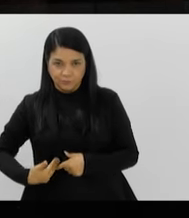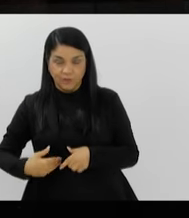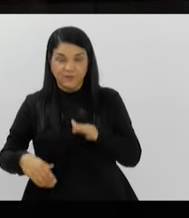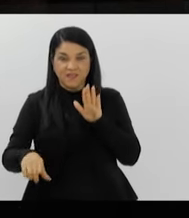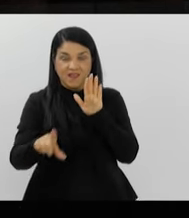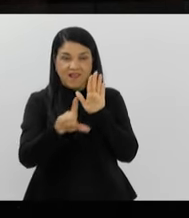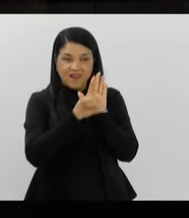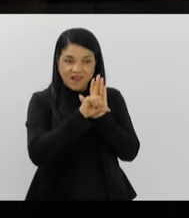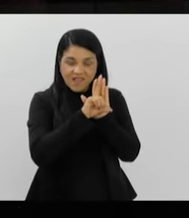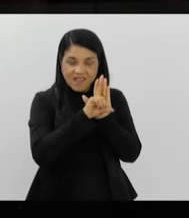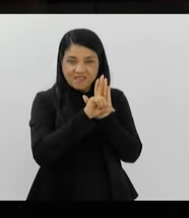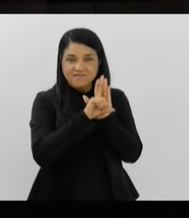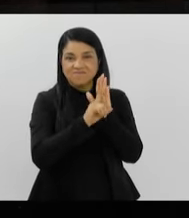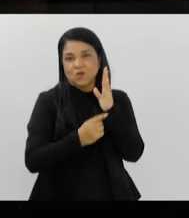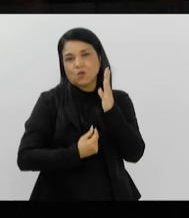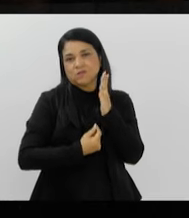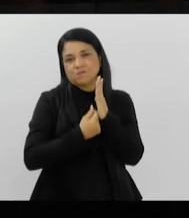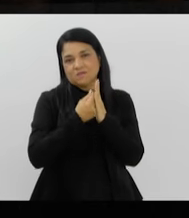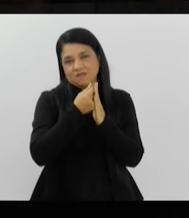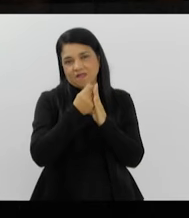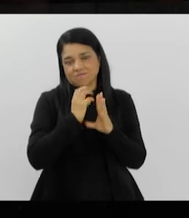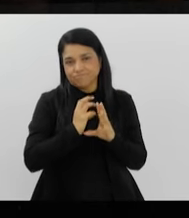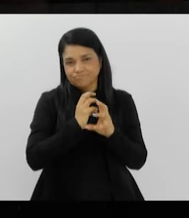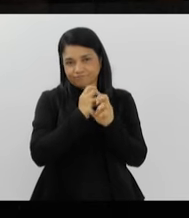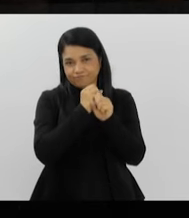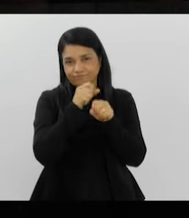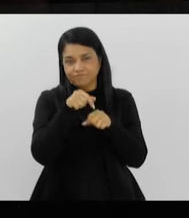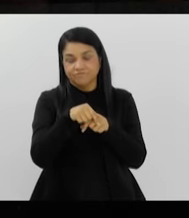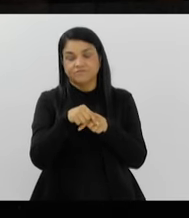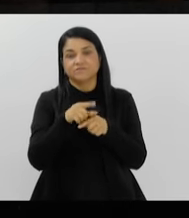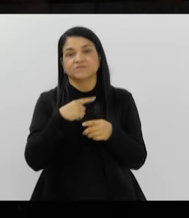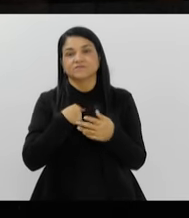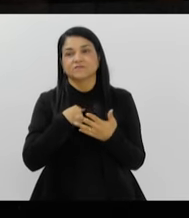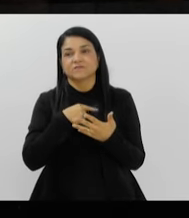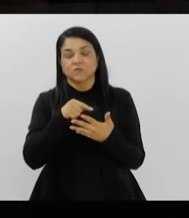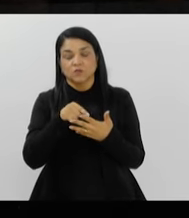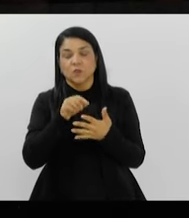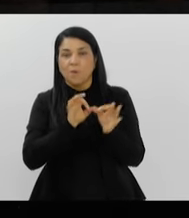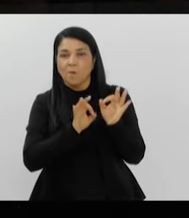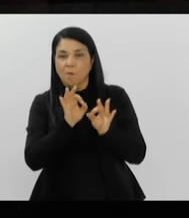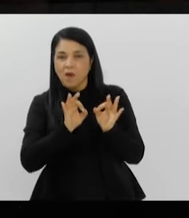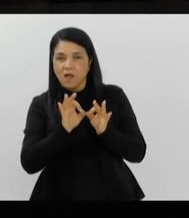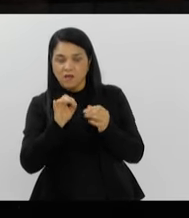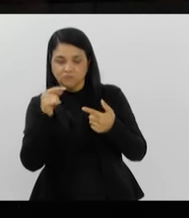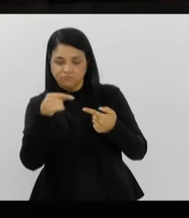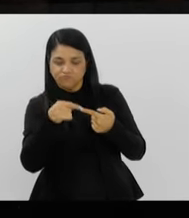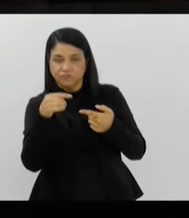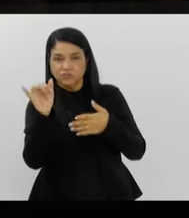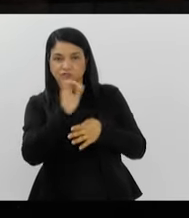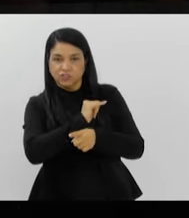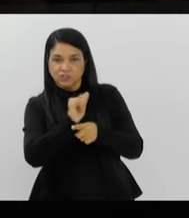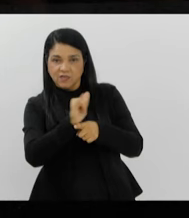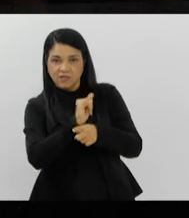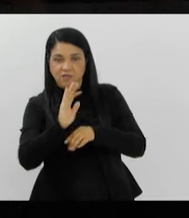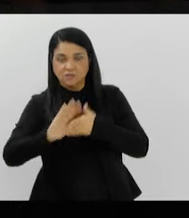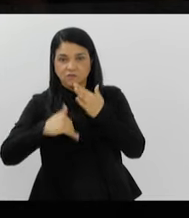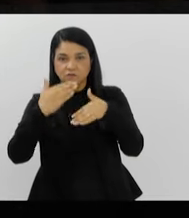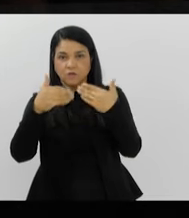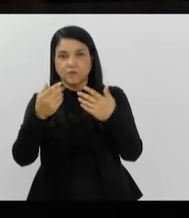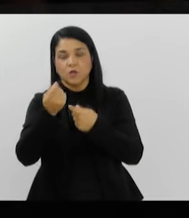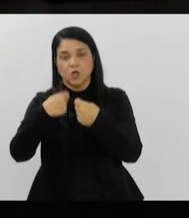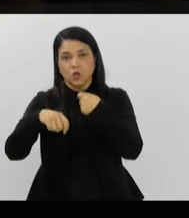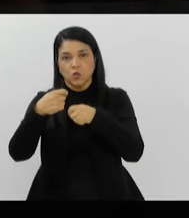leis orçamentárias, que são compostas do Plano Estratégico de Desenvolvimento Econômico